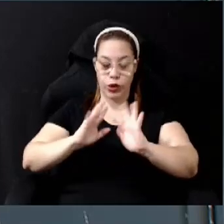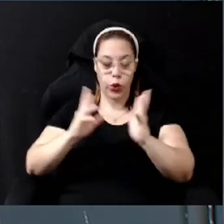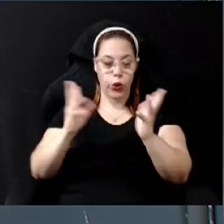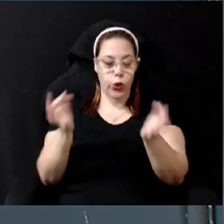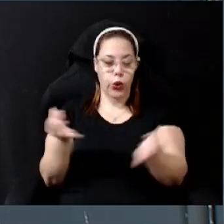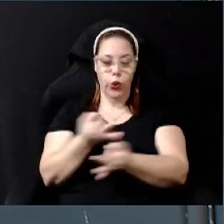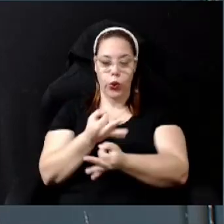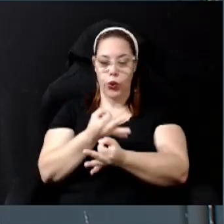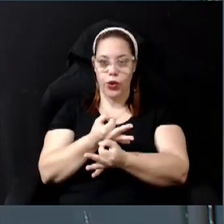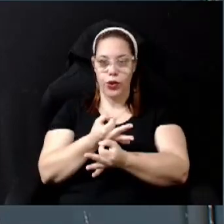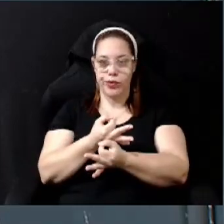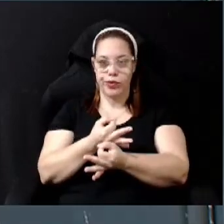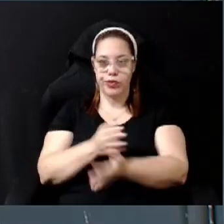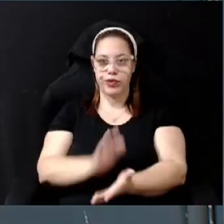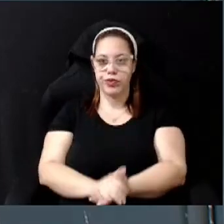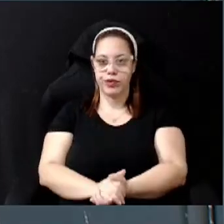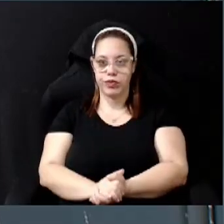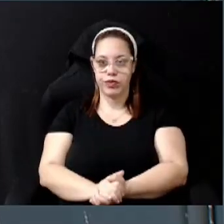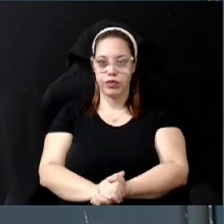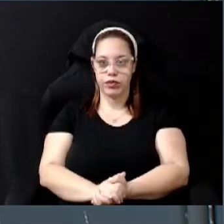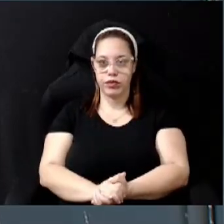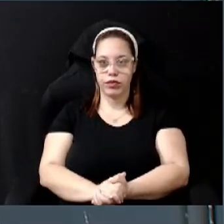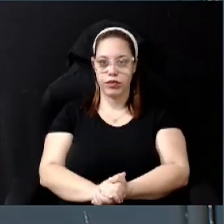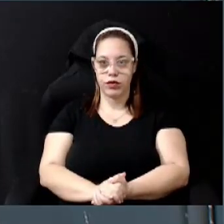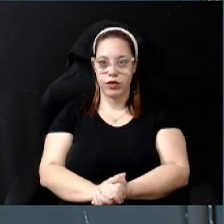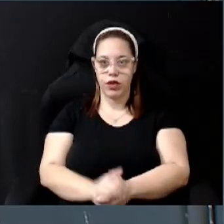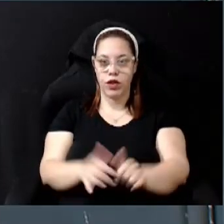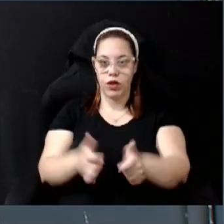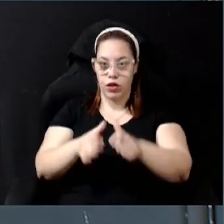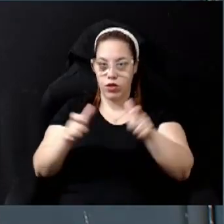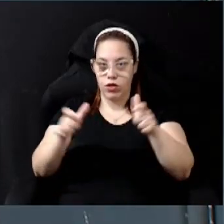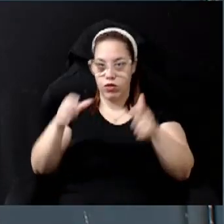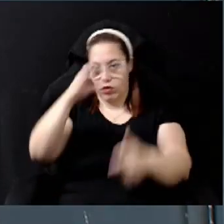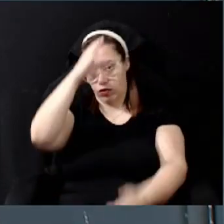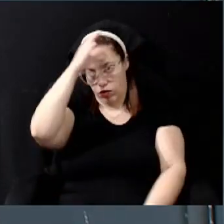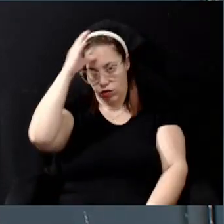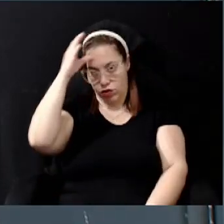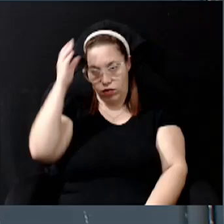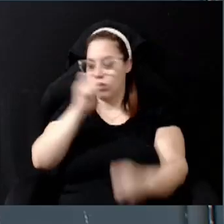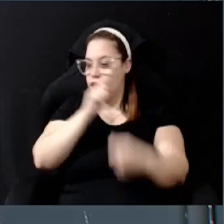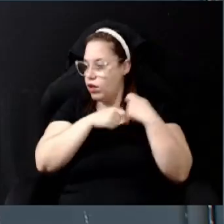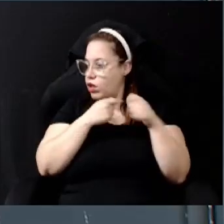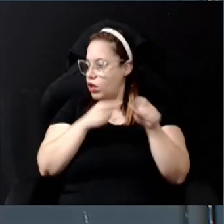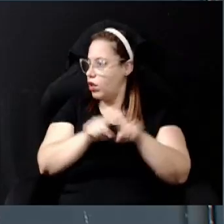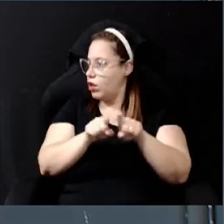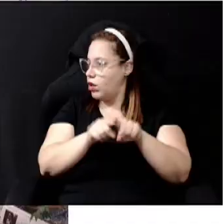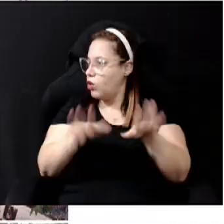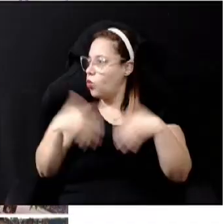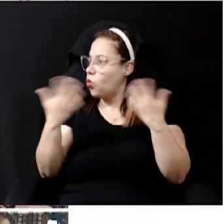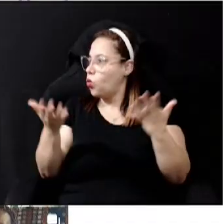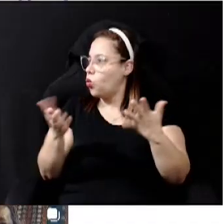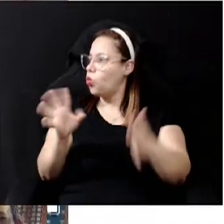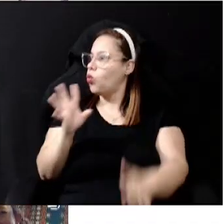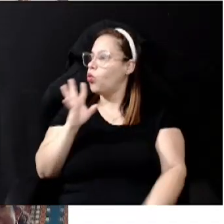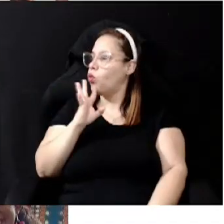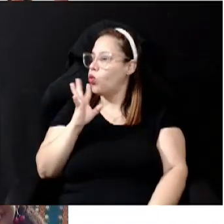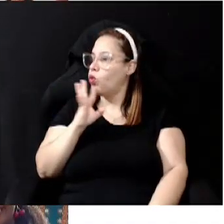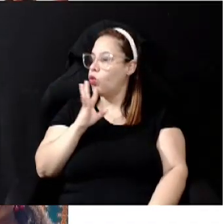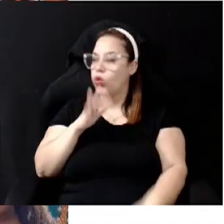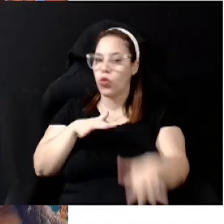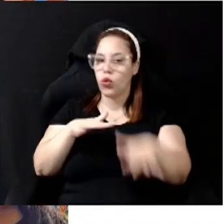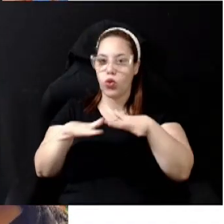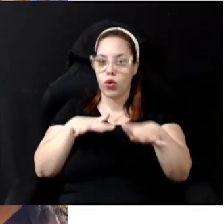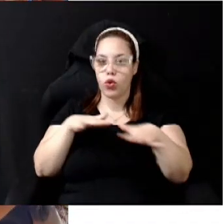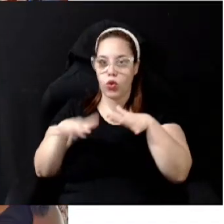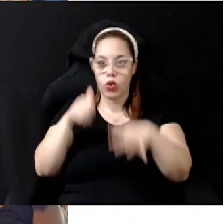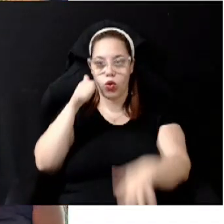estão se importando. Eu tenho uma grande crescida de clientes com a parte das tranças também. Quando você conheceu o movimento de mulheres negras